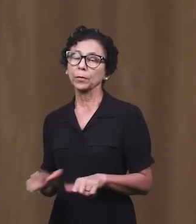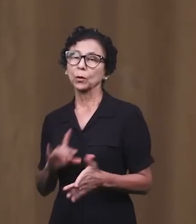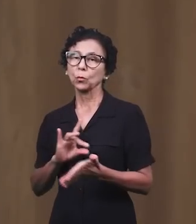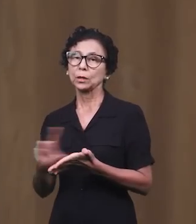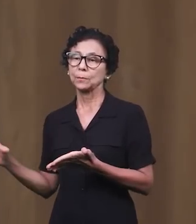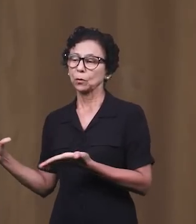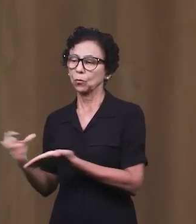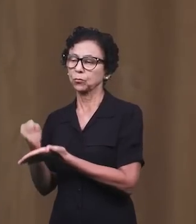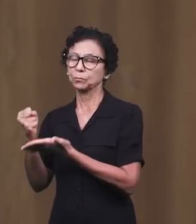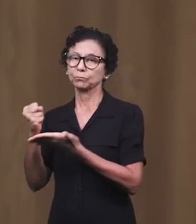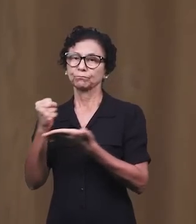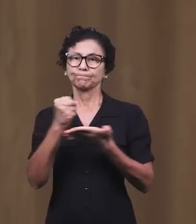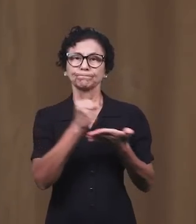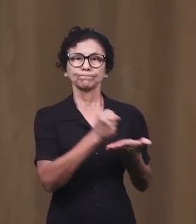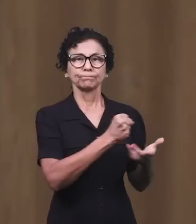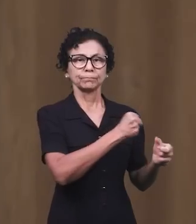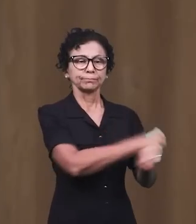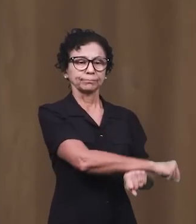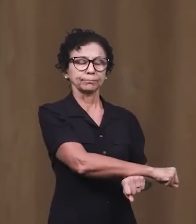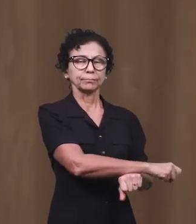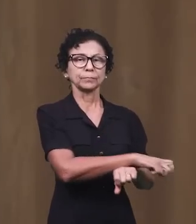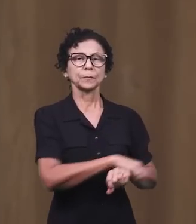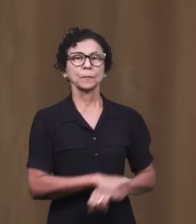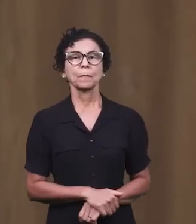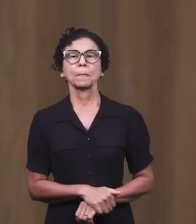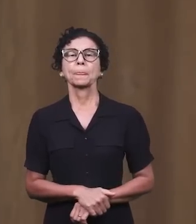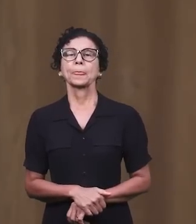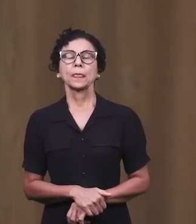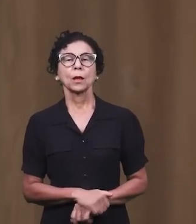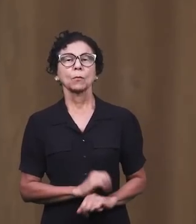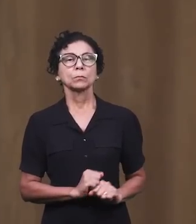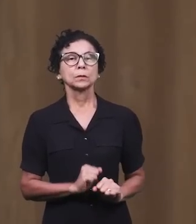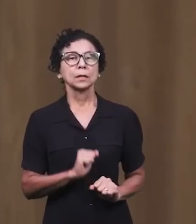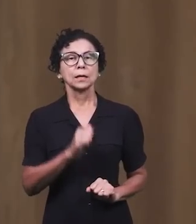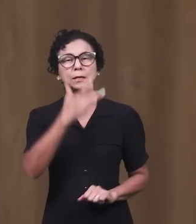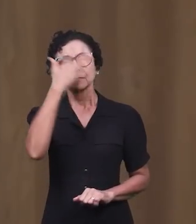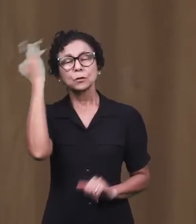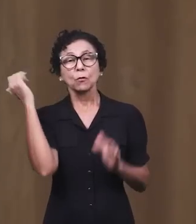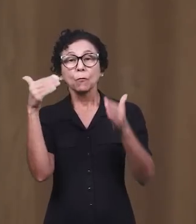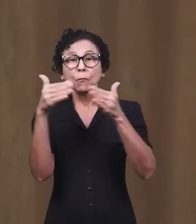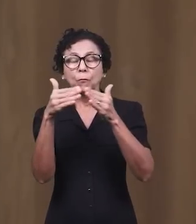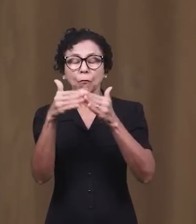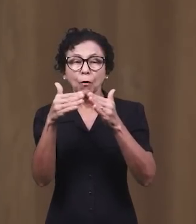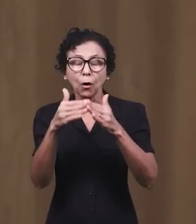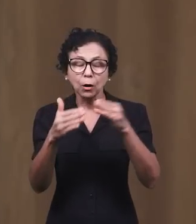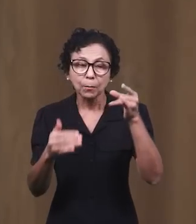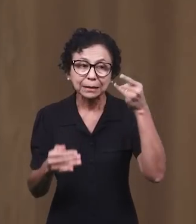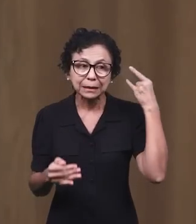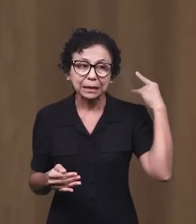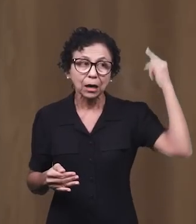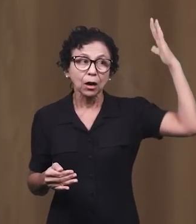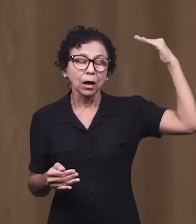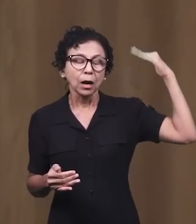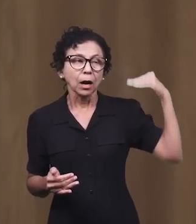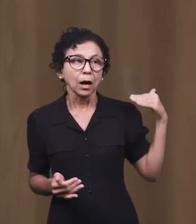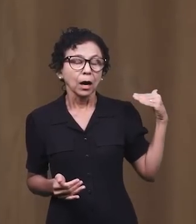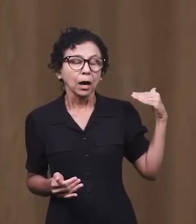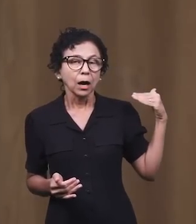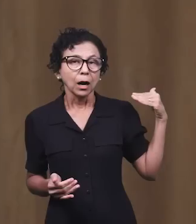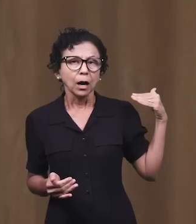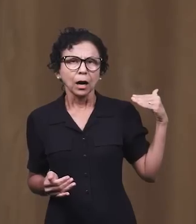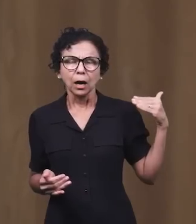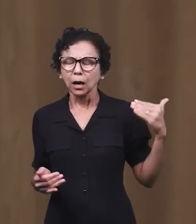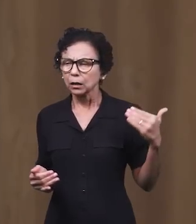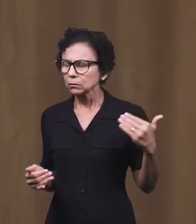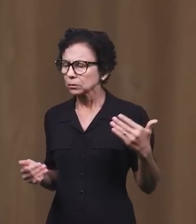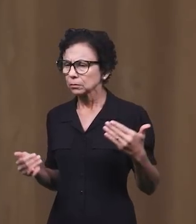Então, às vezes, nós vemos as pessoas correndo atrás de um sucesso material, de um sucesso, quando eles voltam não tem mais ninguém.